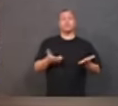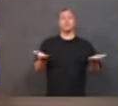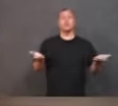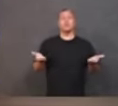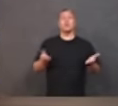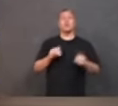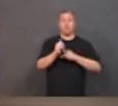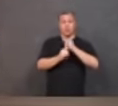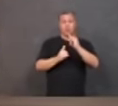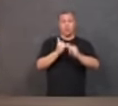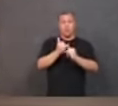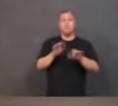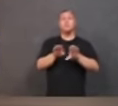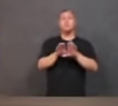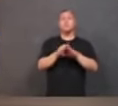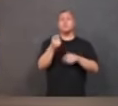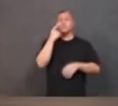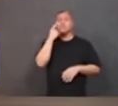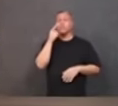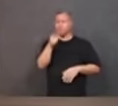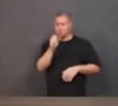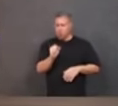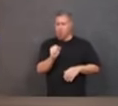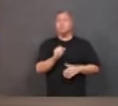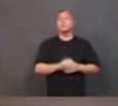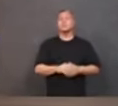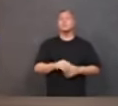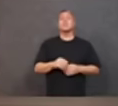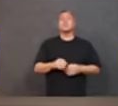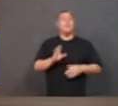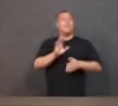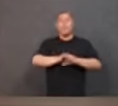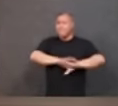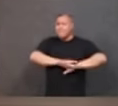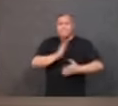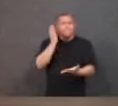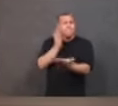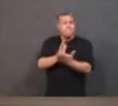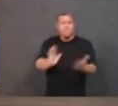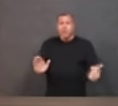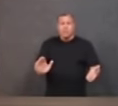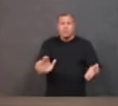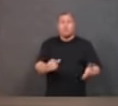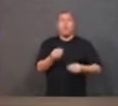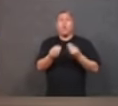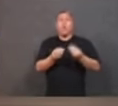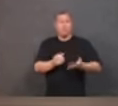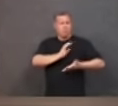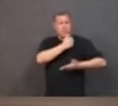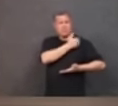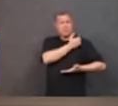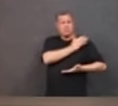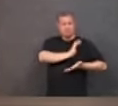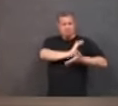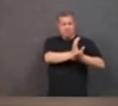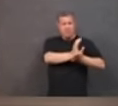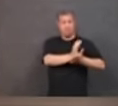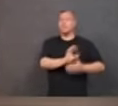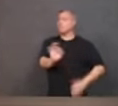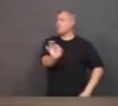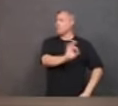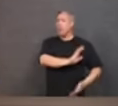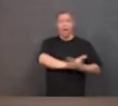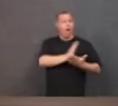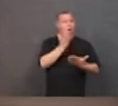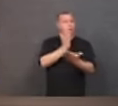internet, coibir toda forma de discriminação e preconceito no interior da universidade, promover campanhas